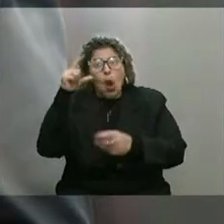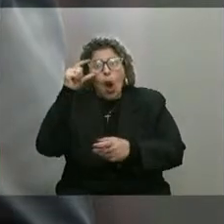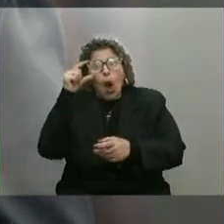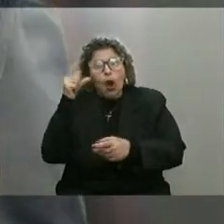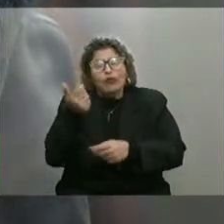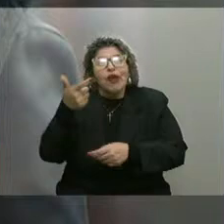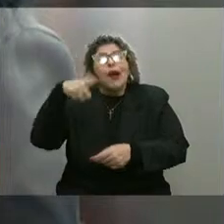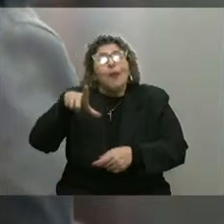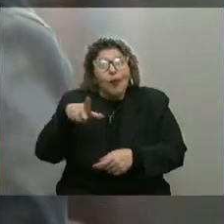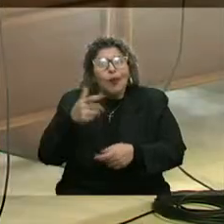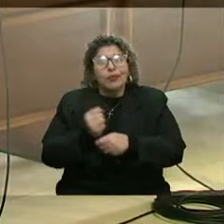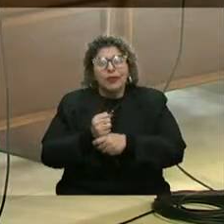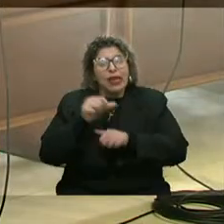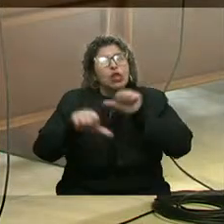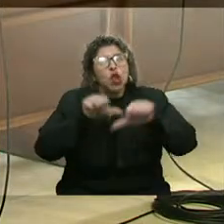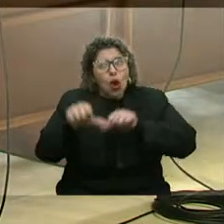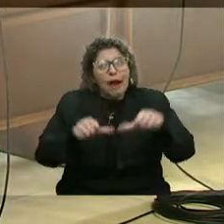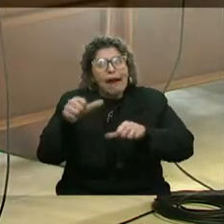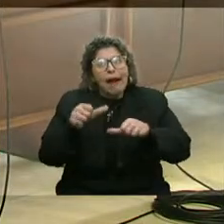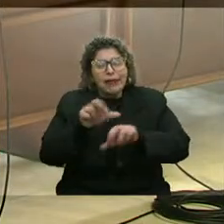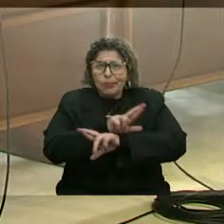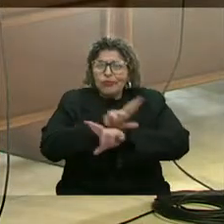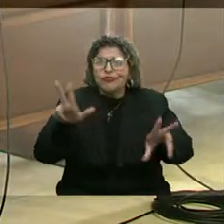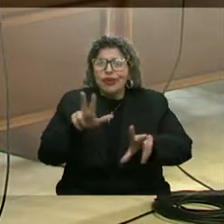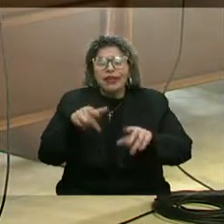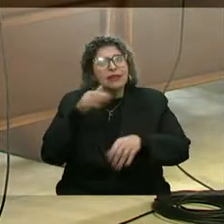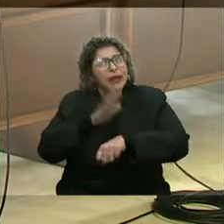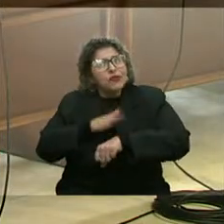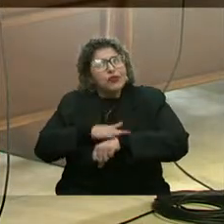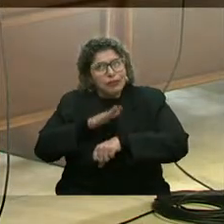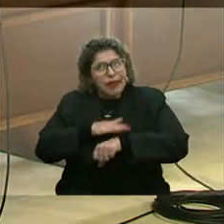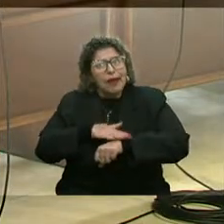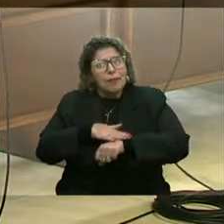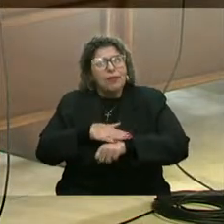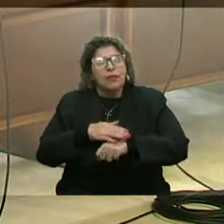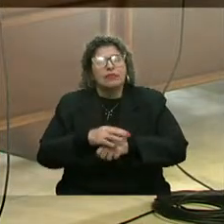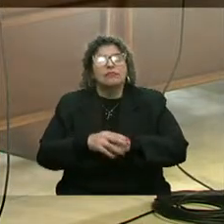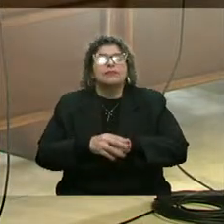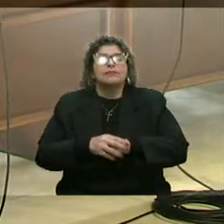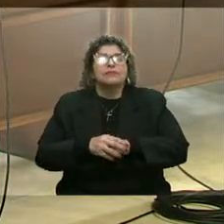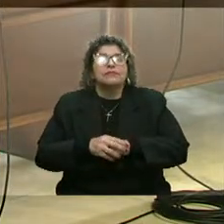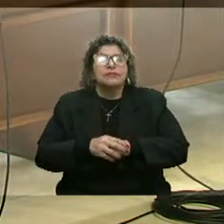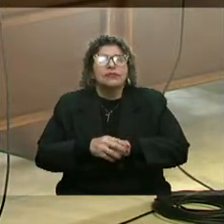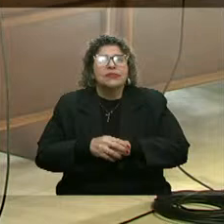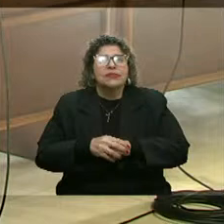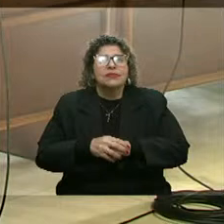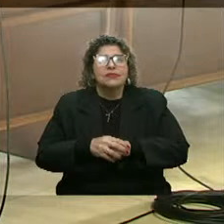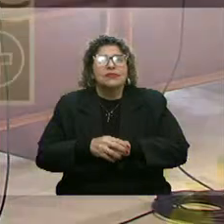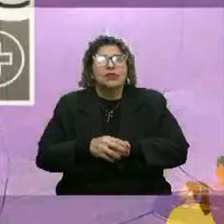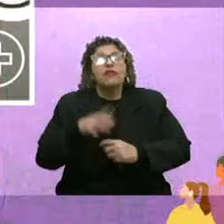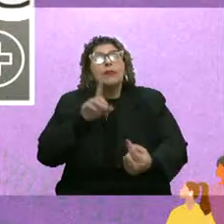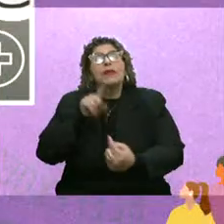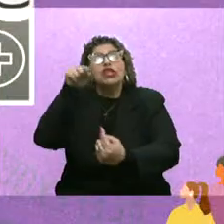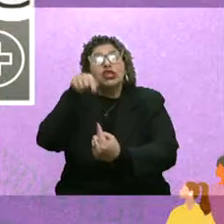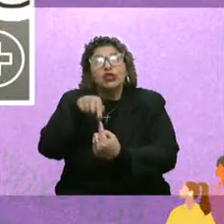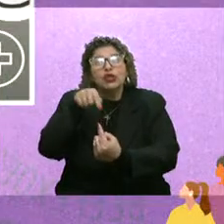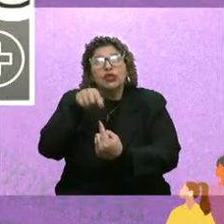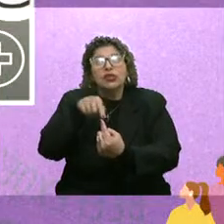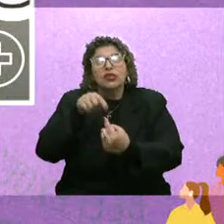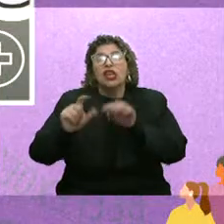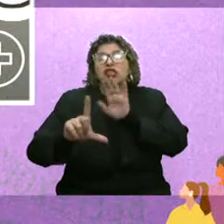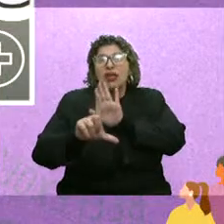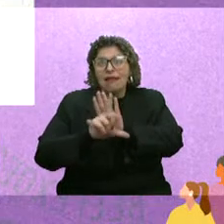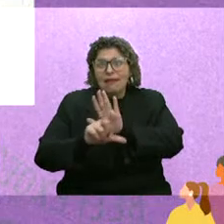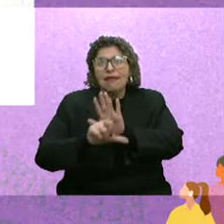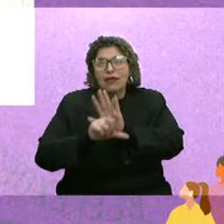era outro, né? Eu tenho uma diferença de tempo muito grande. Tá, então, vamos então para as indicações de